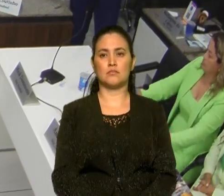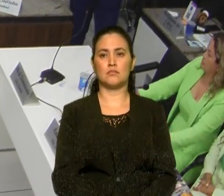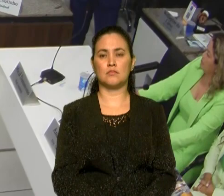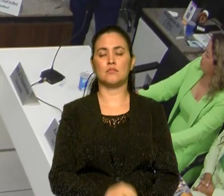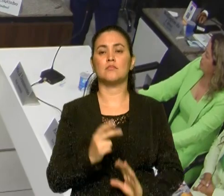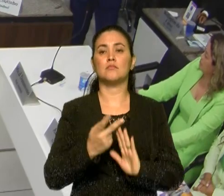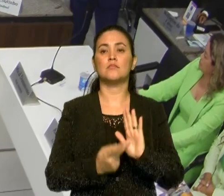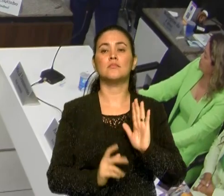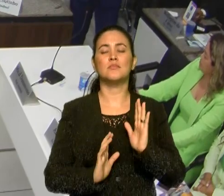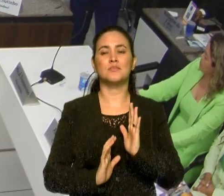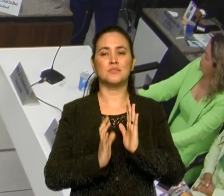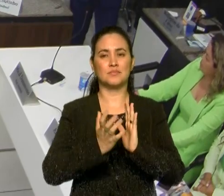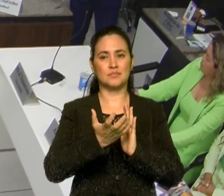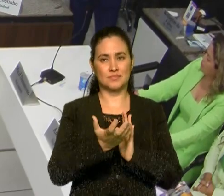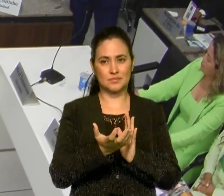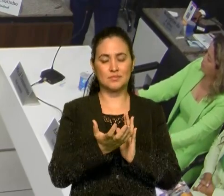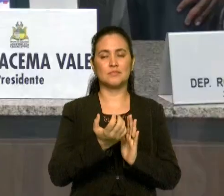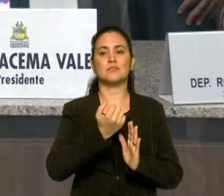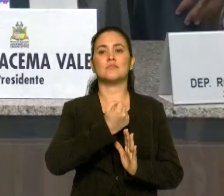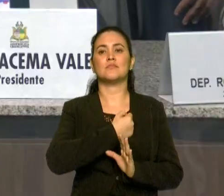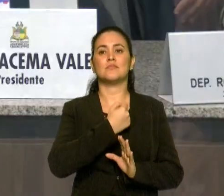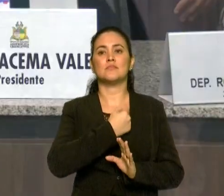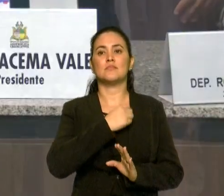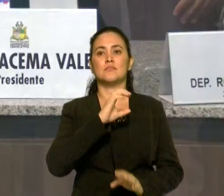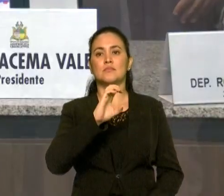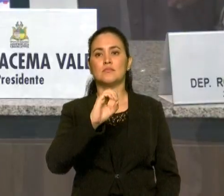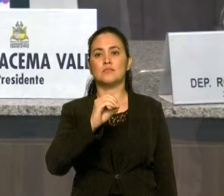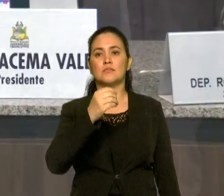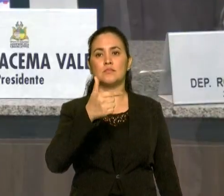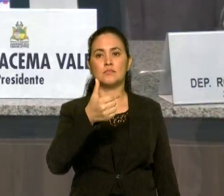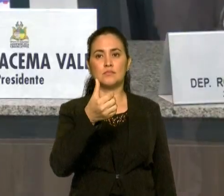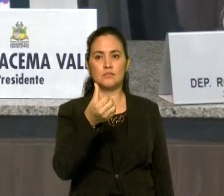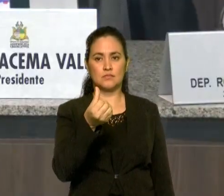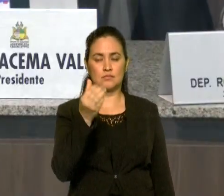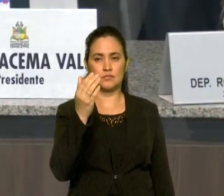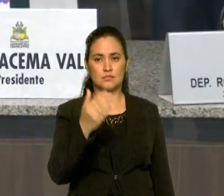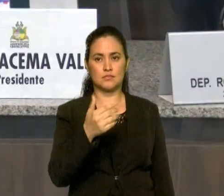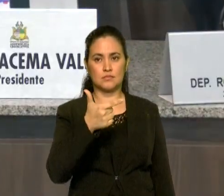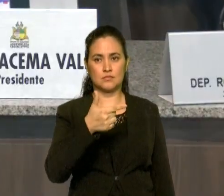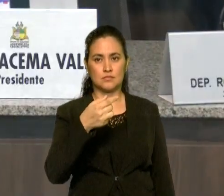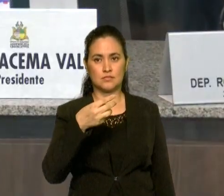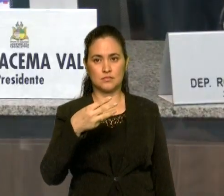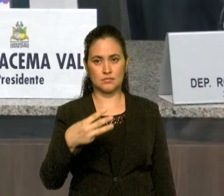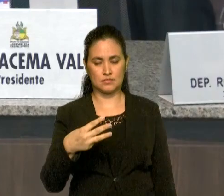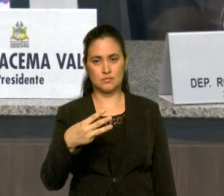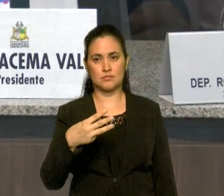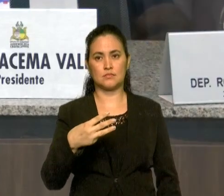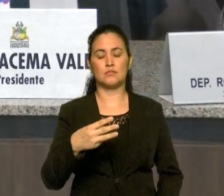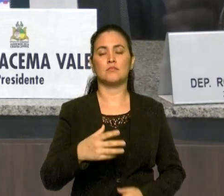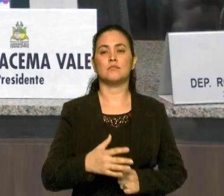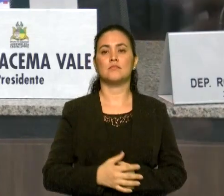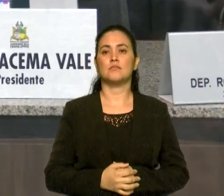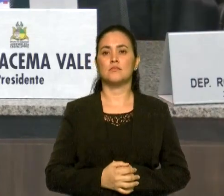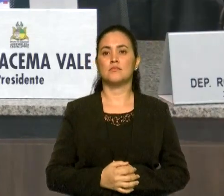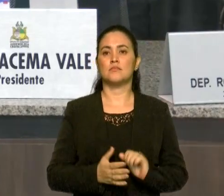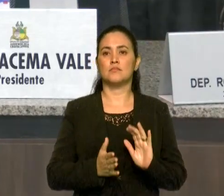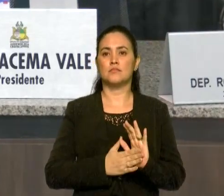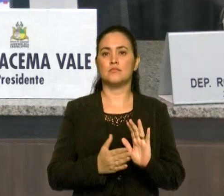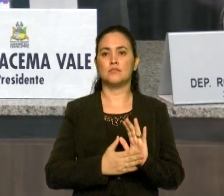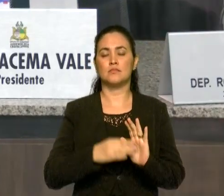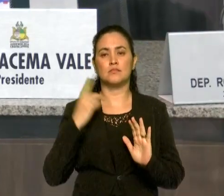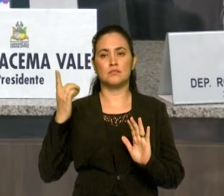Projeto de resolução legislativa número 026 de 2023, de autoria das